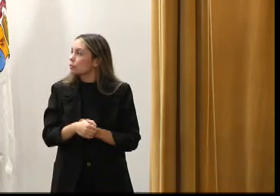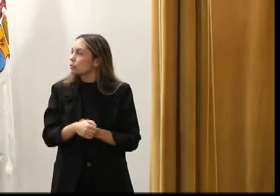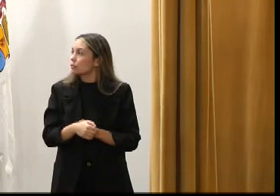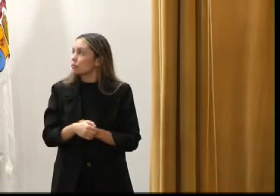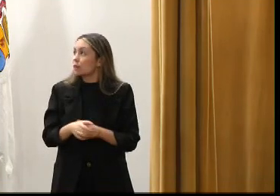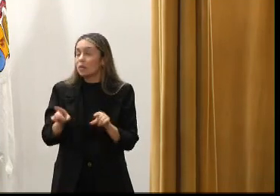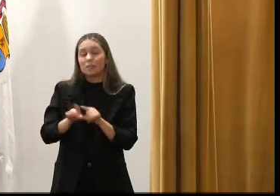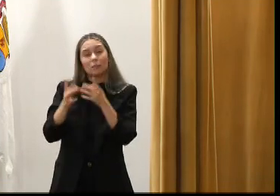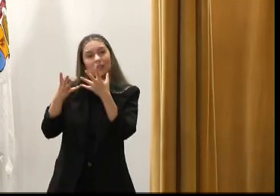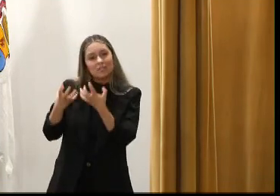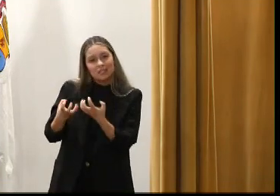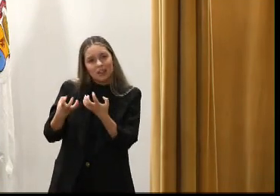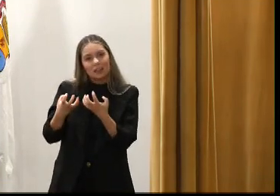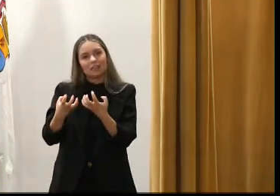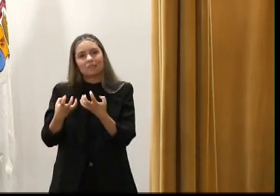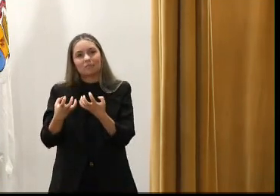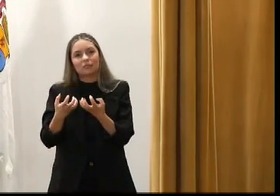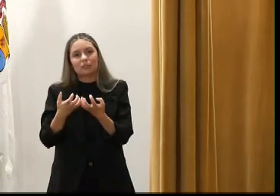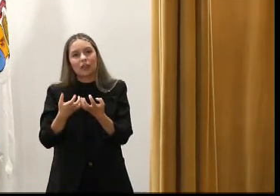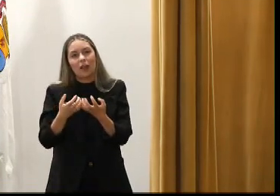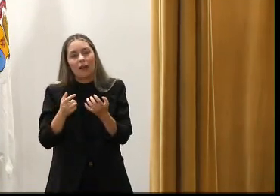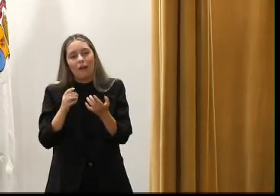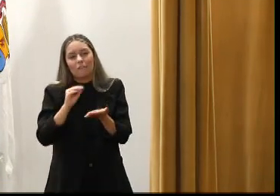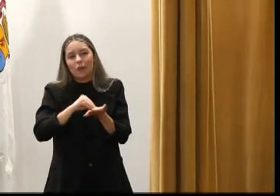As secas e estiagens, tá?